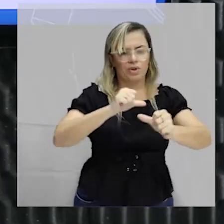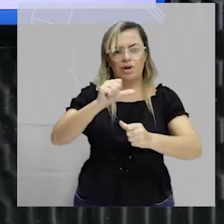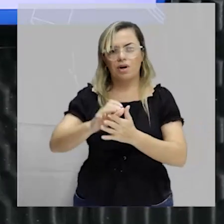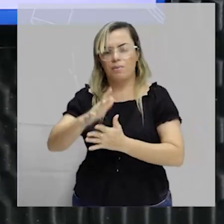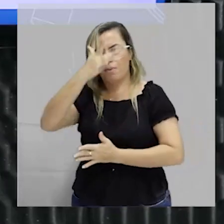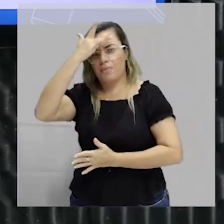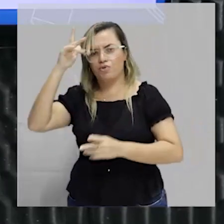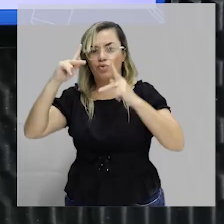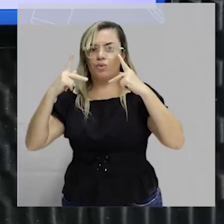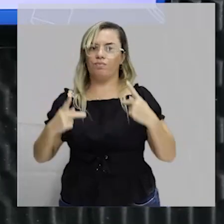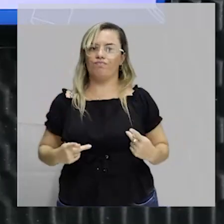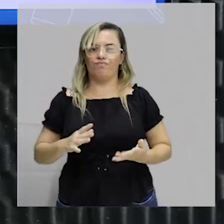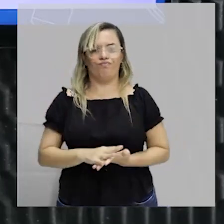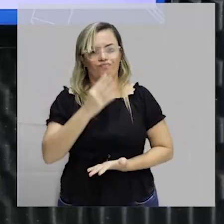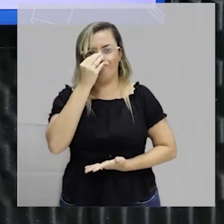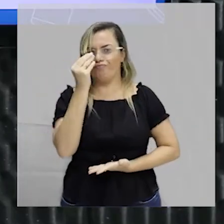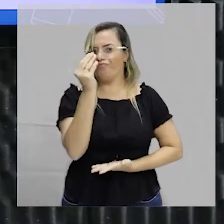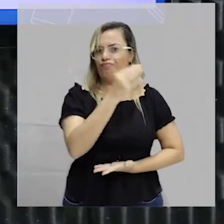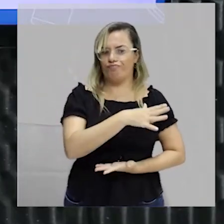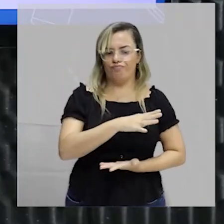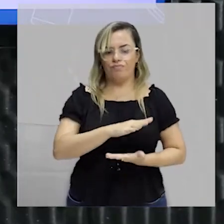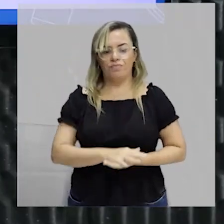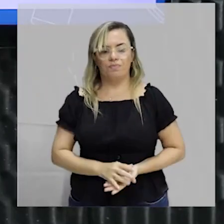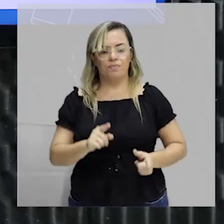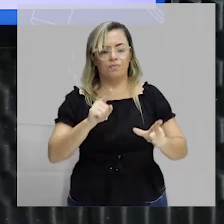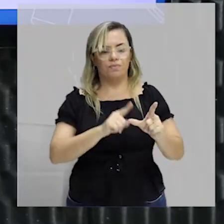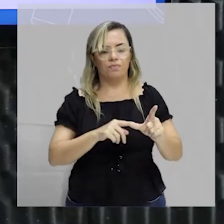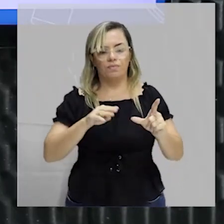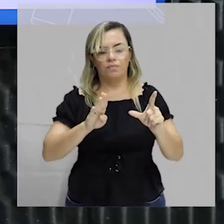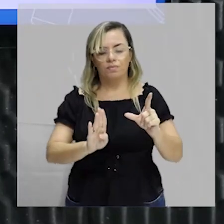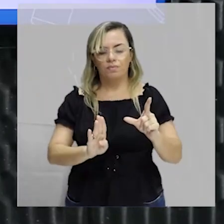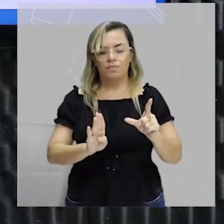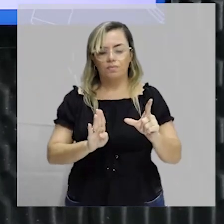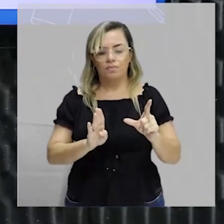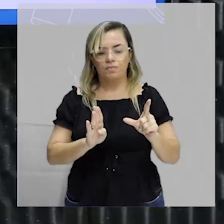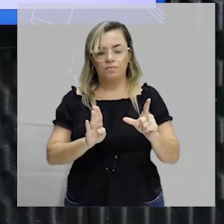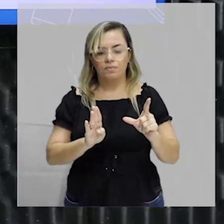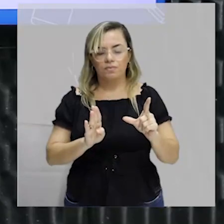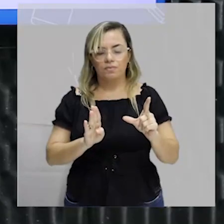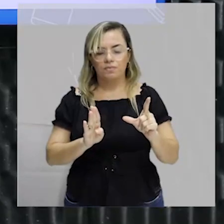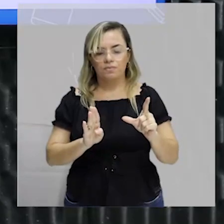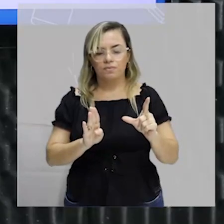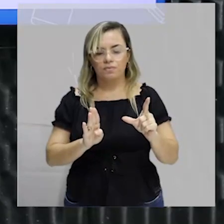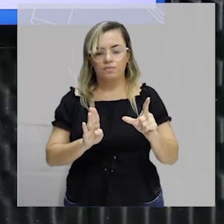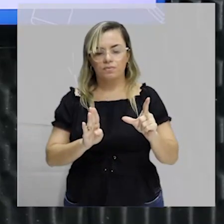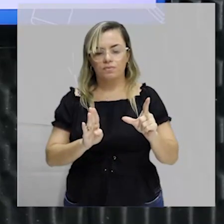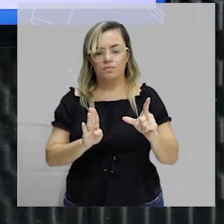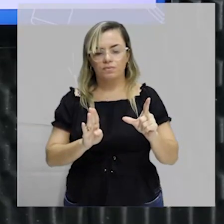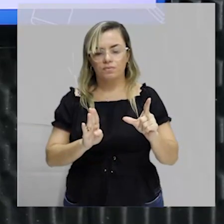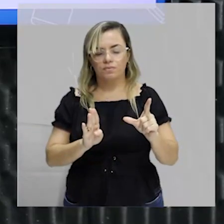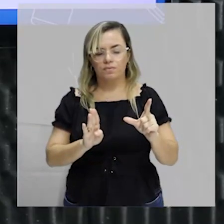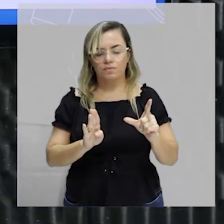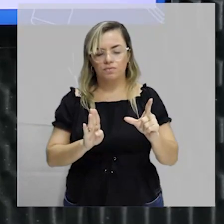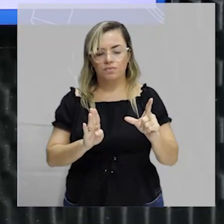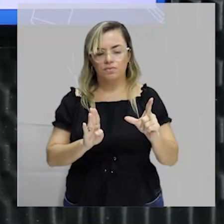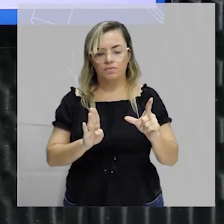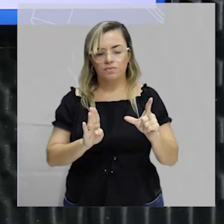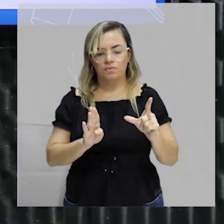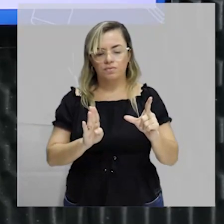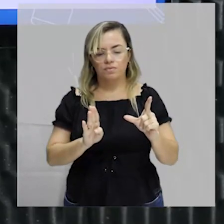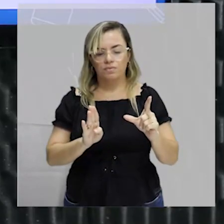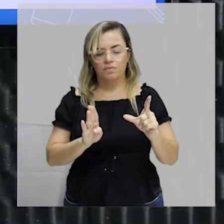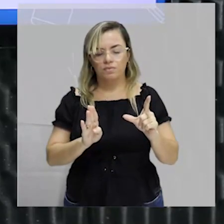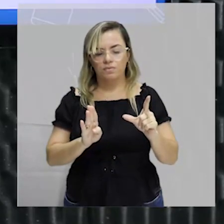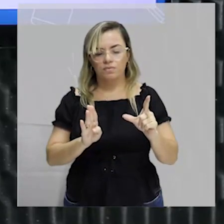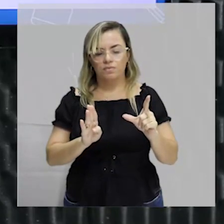Então, isso aqui está descartado. Letra B. O homem não evoluiu dos macacos modernos, mas